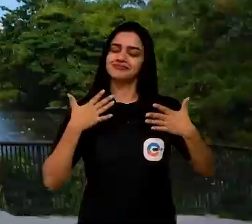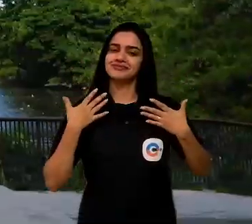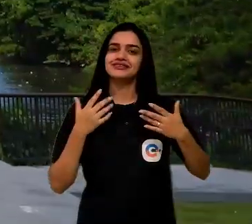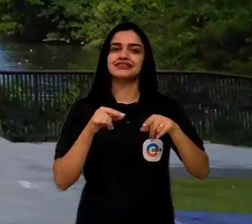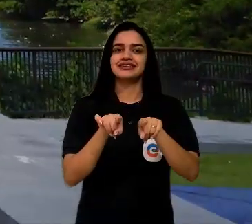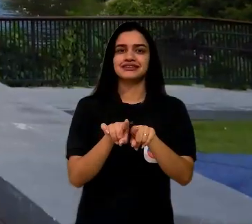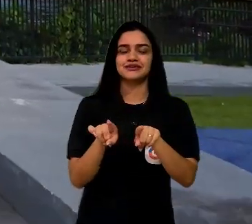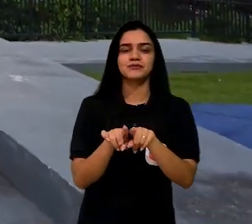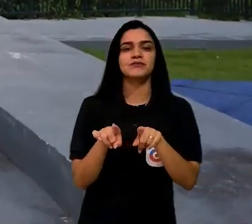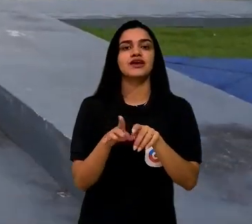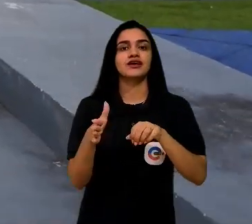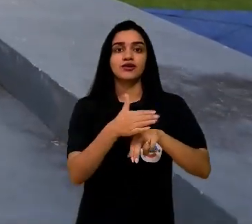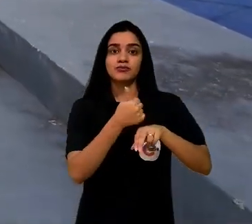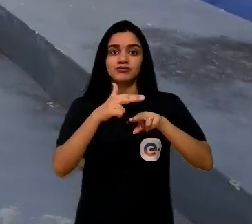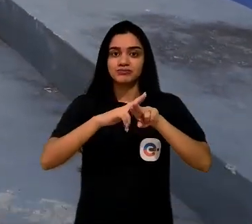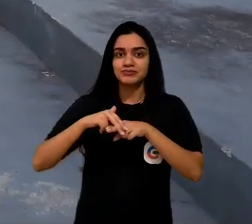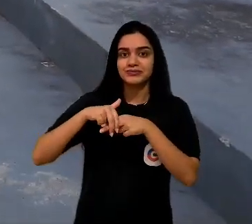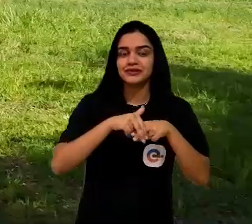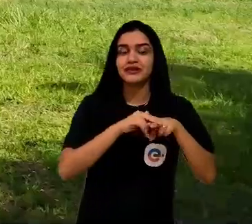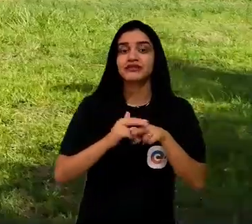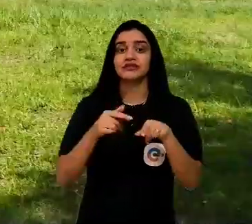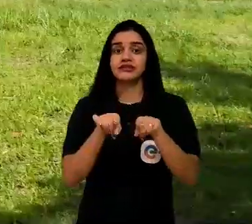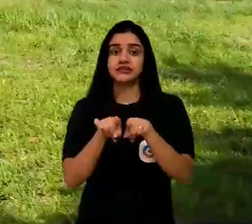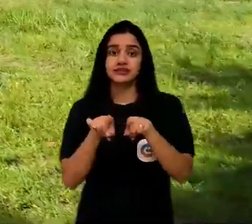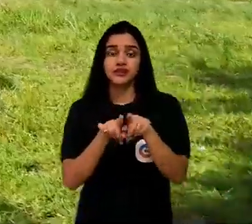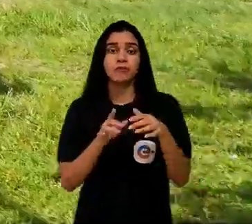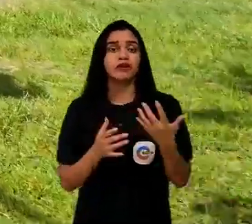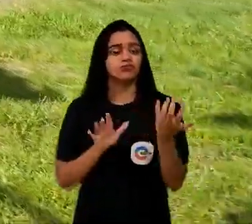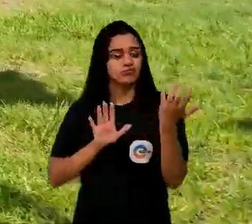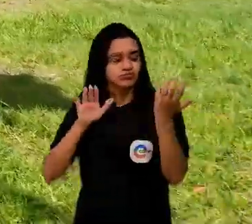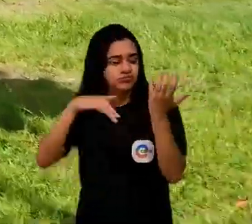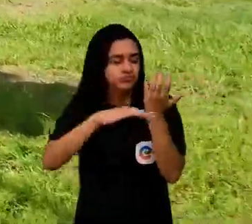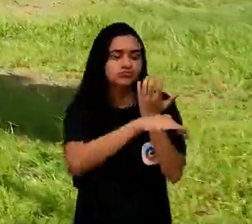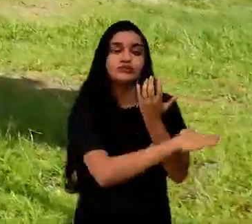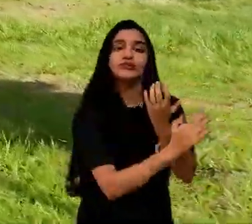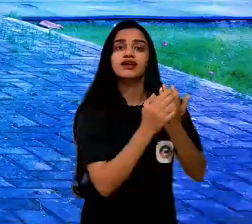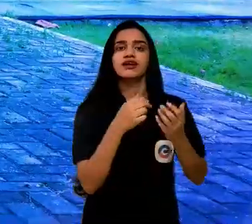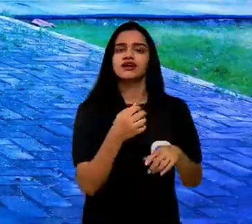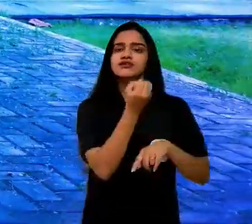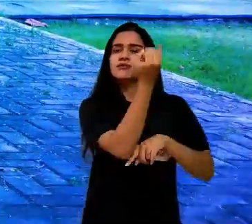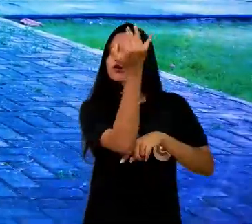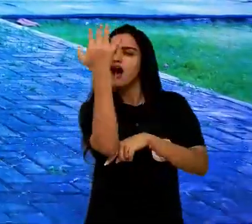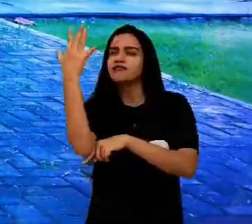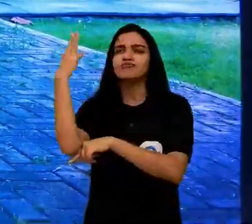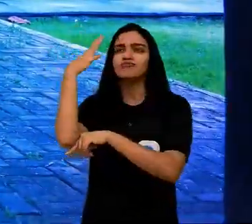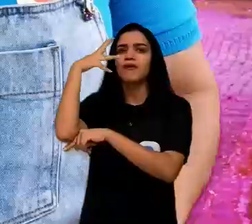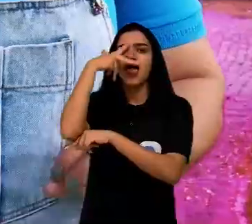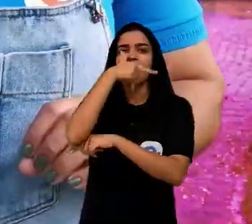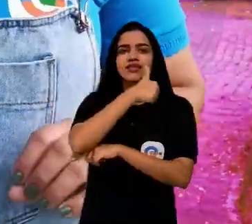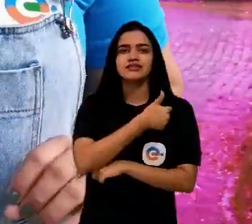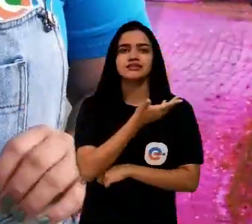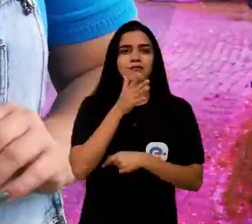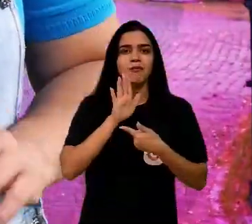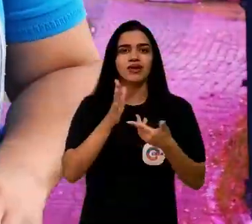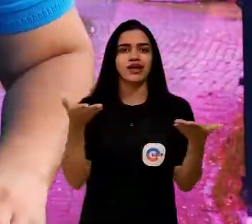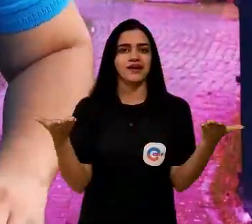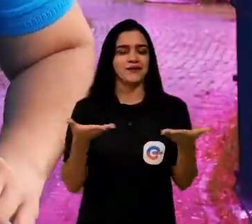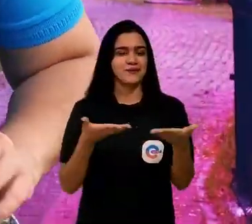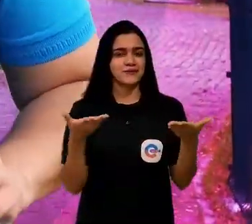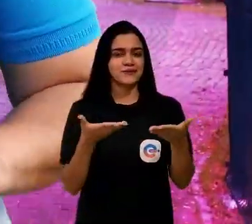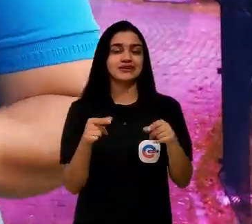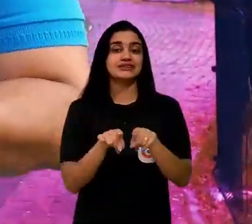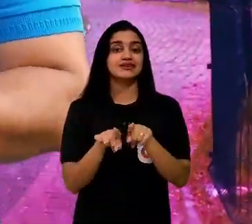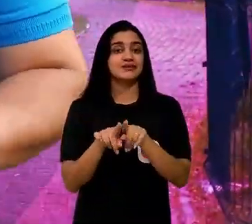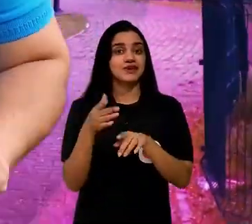infantis, pier para o Rio Capibaribe e áreas verdes belíssimas como essa que eu estou agora. Estamos recebendo